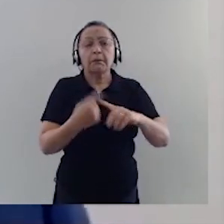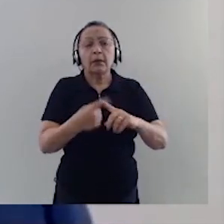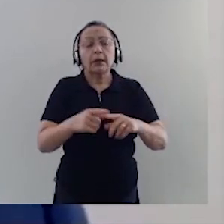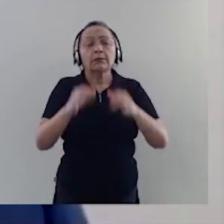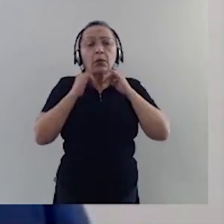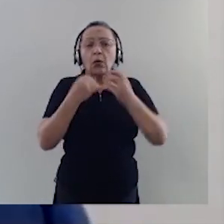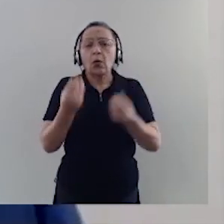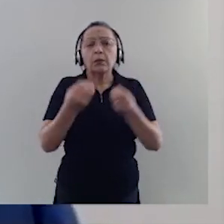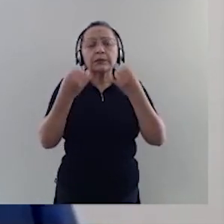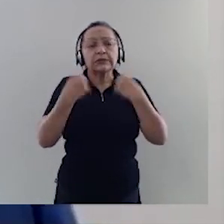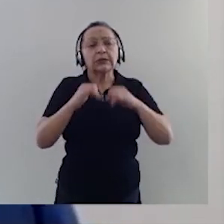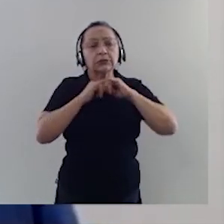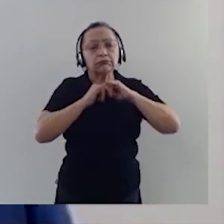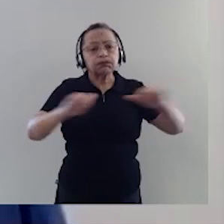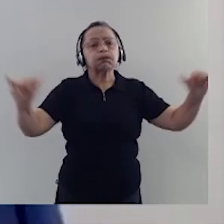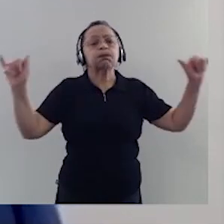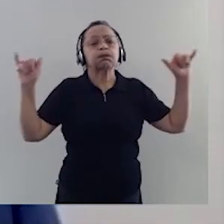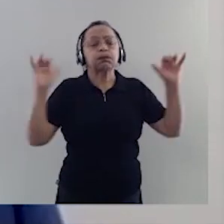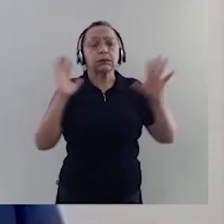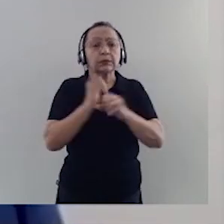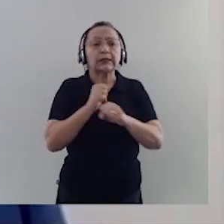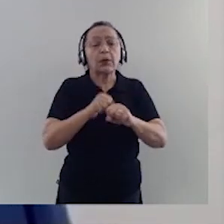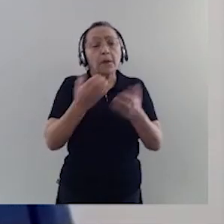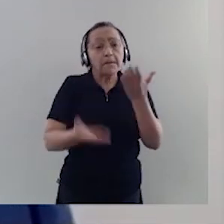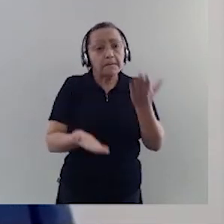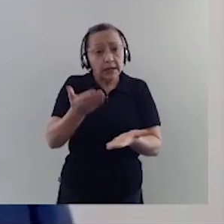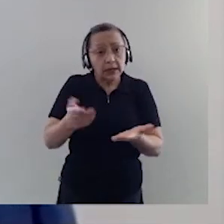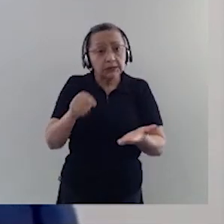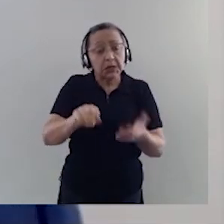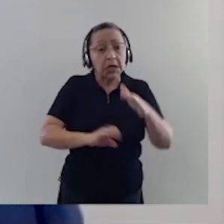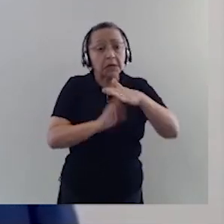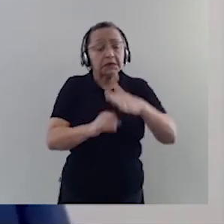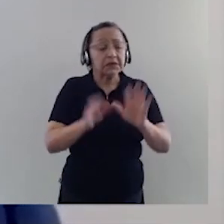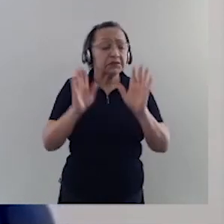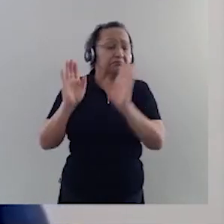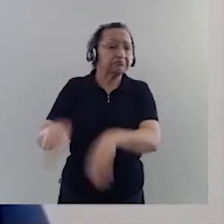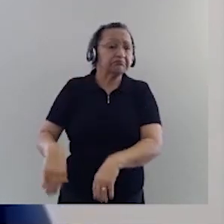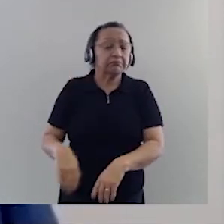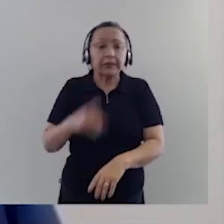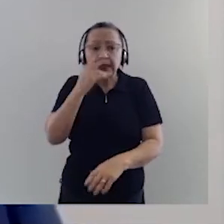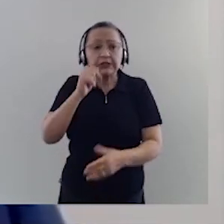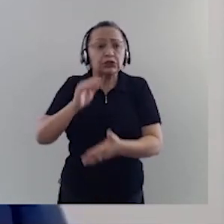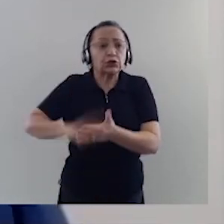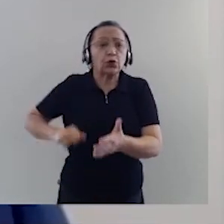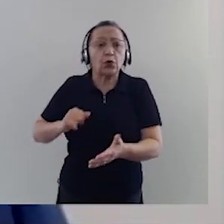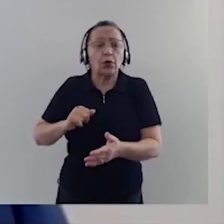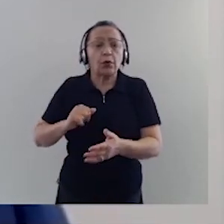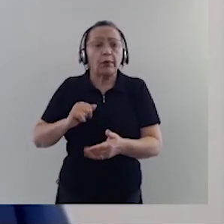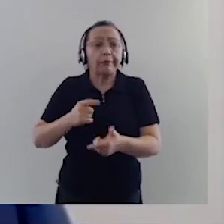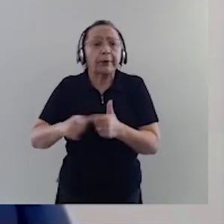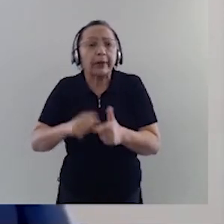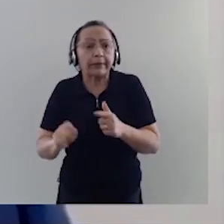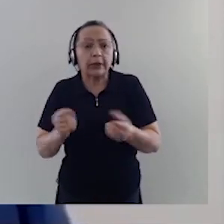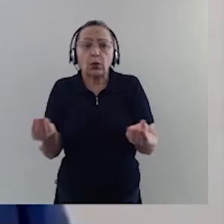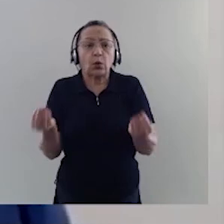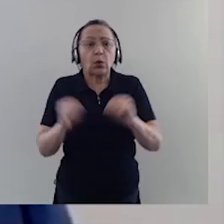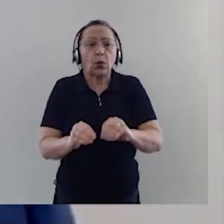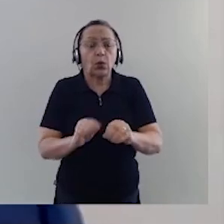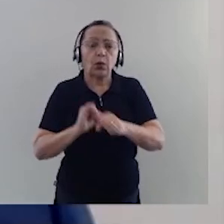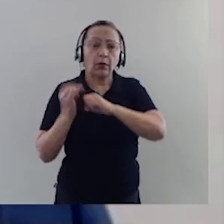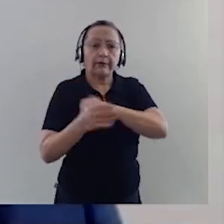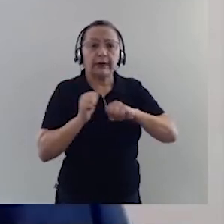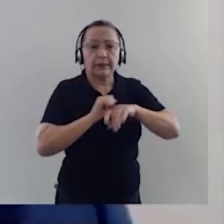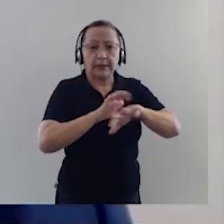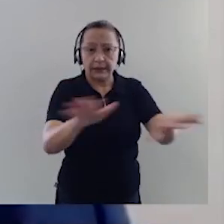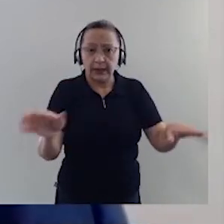seus resultados, nos seus balanços, em que ela desconsiderava os efeitos da pandemia. Então, propuseram os